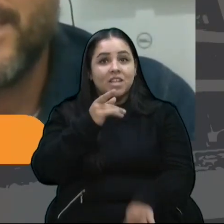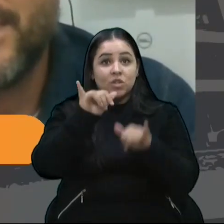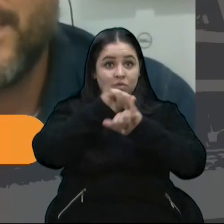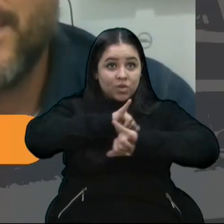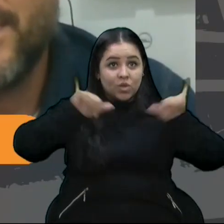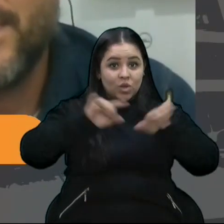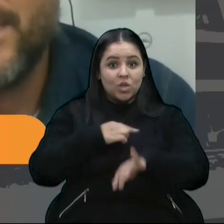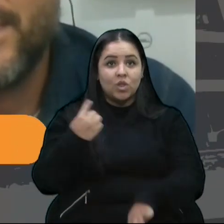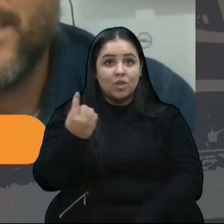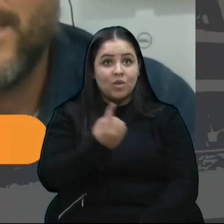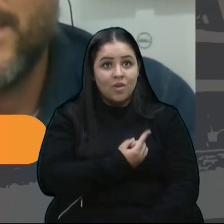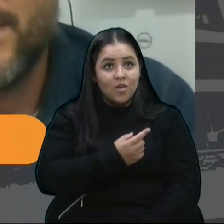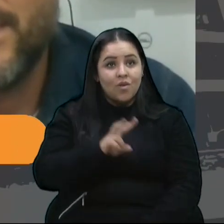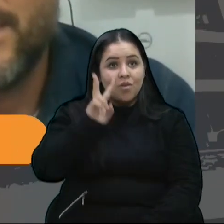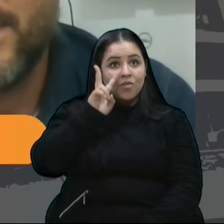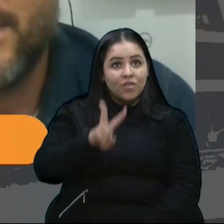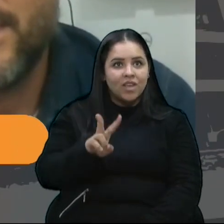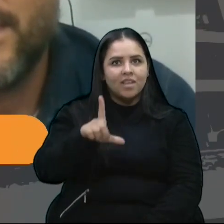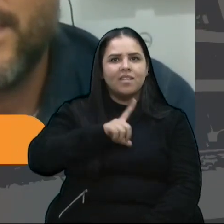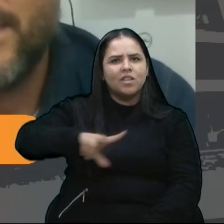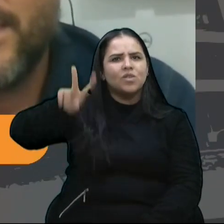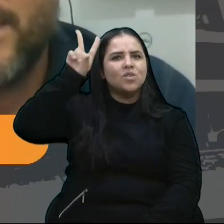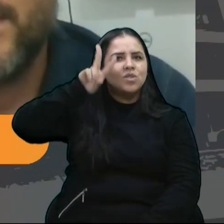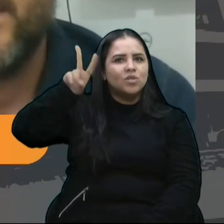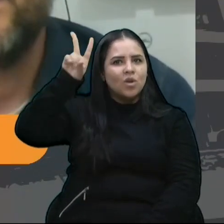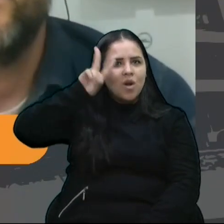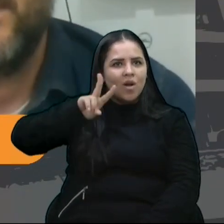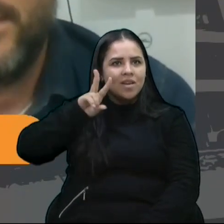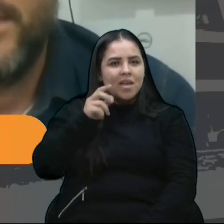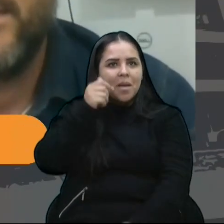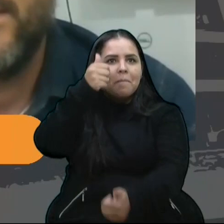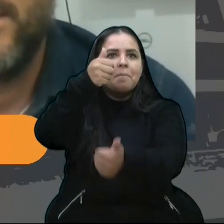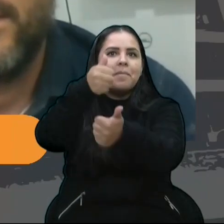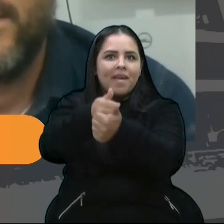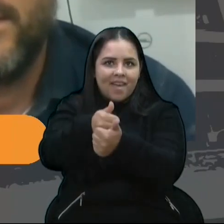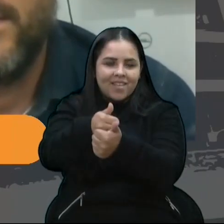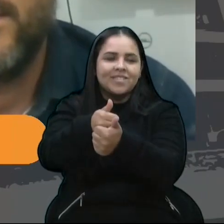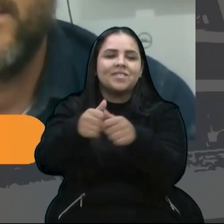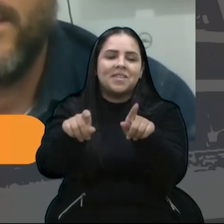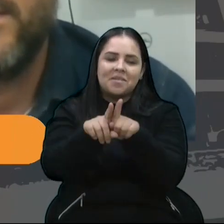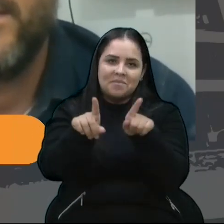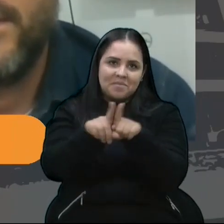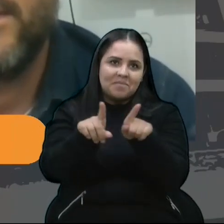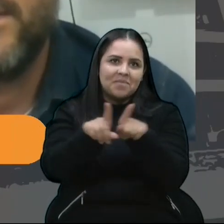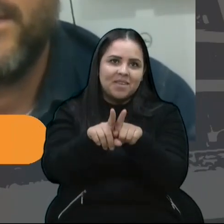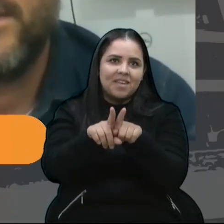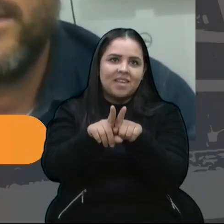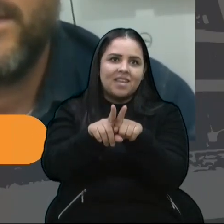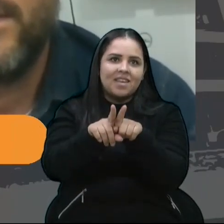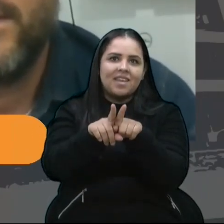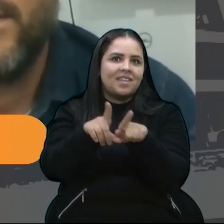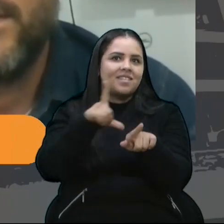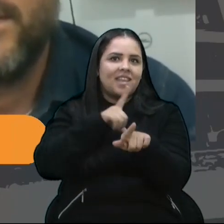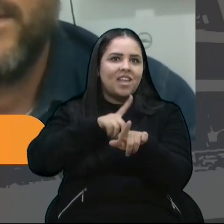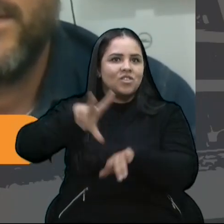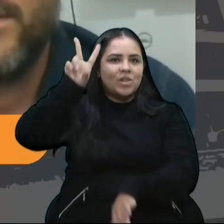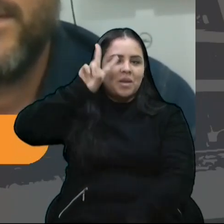gente vê, que nos contam histórias, acabam nos aproximando, né? Também ficou muito usual, né?